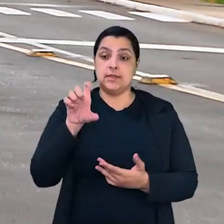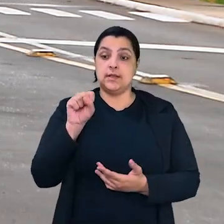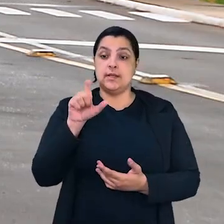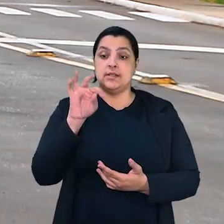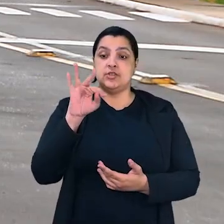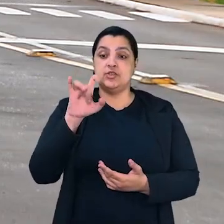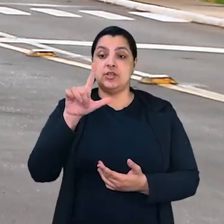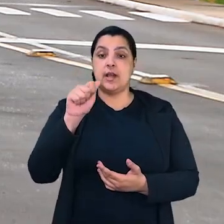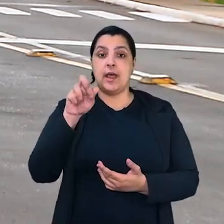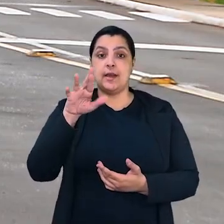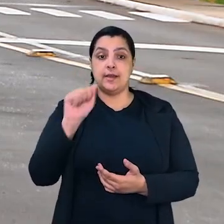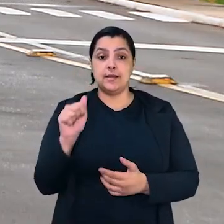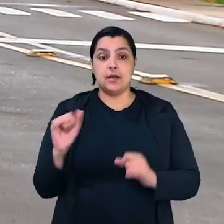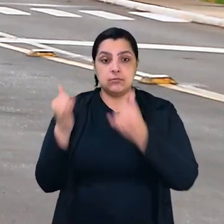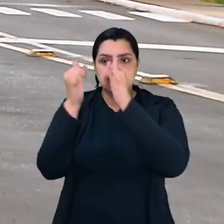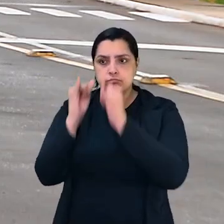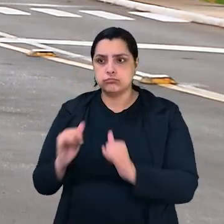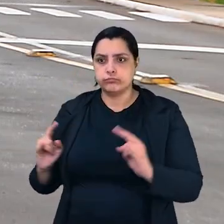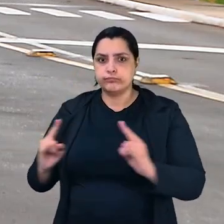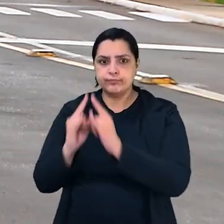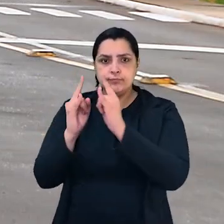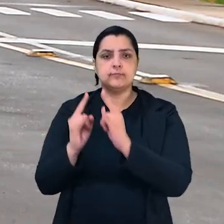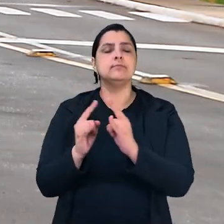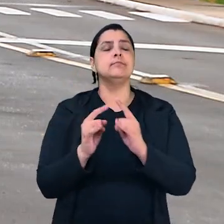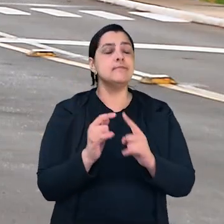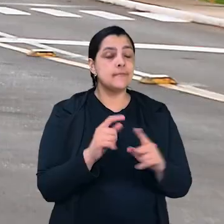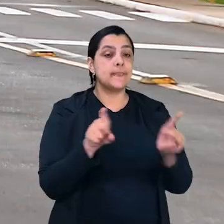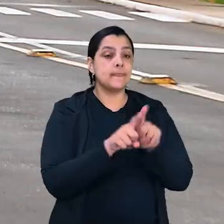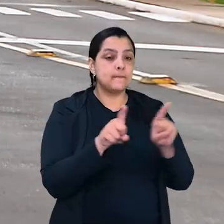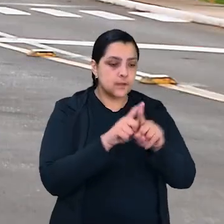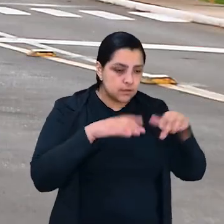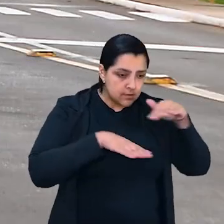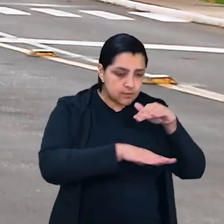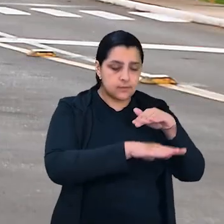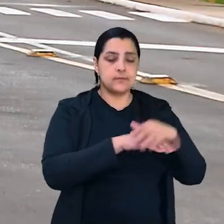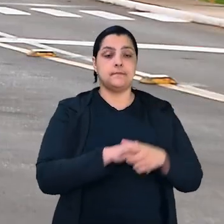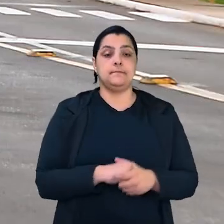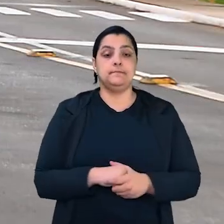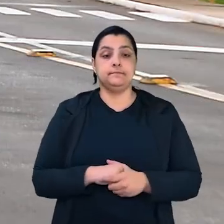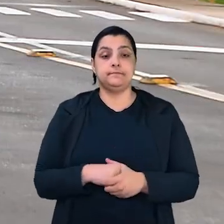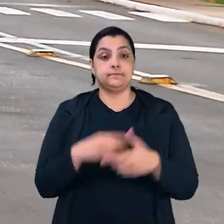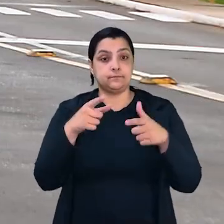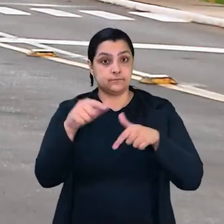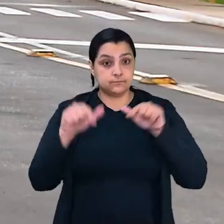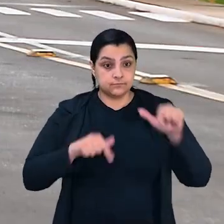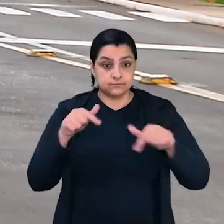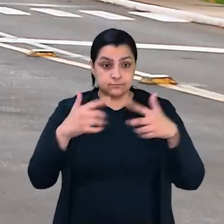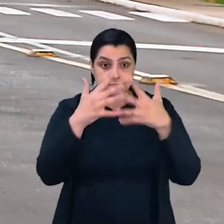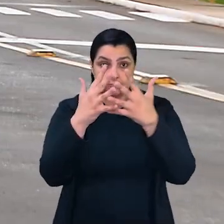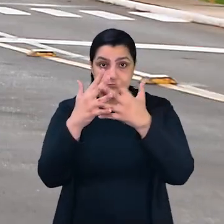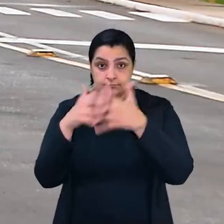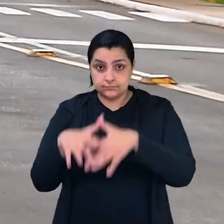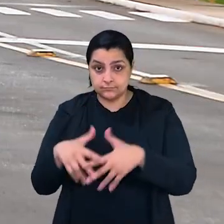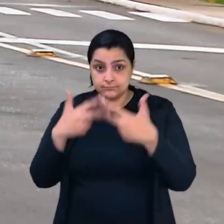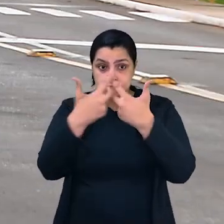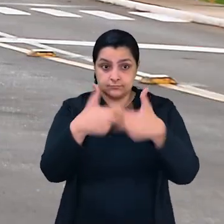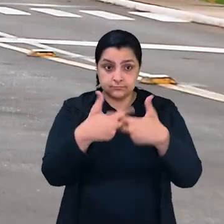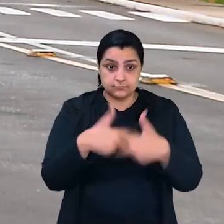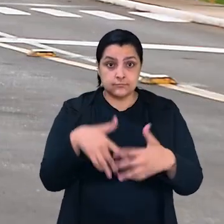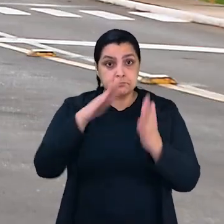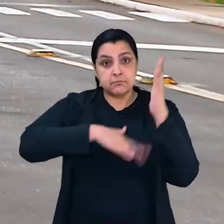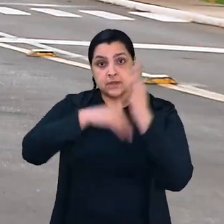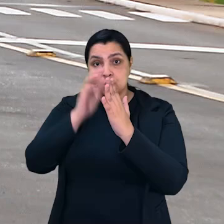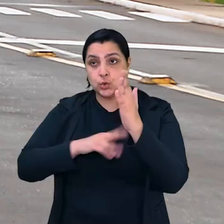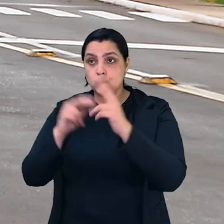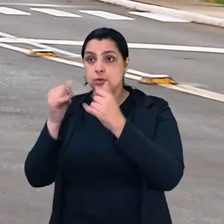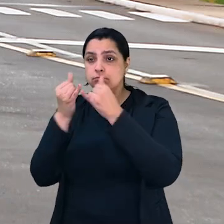como a destilaria, a casa de força e a subestação. Para o TRT, as atividades de manutenção e